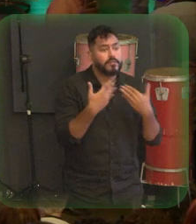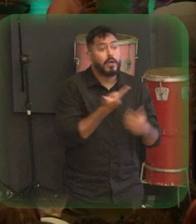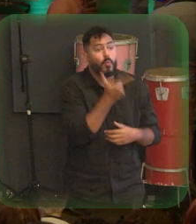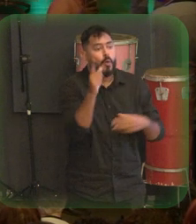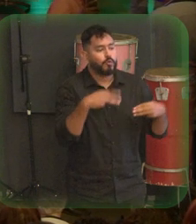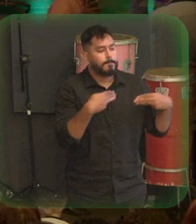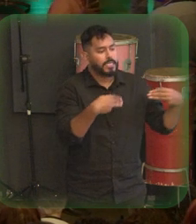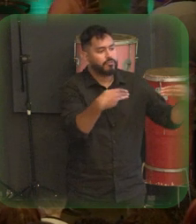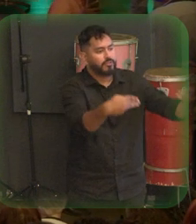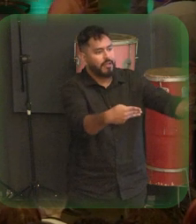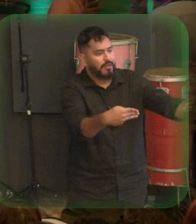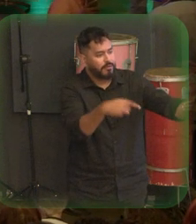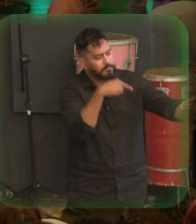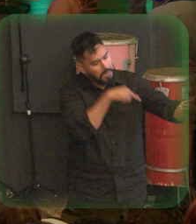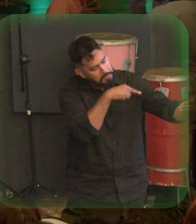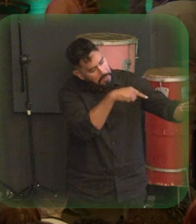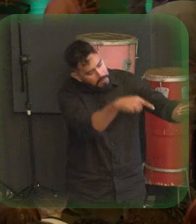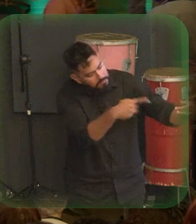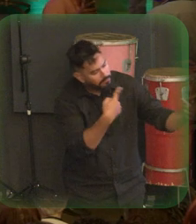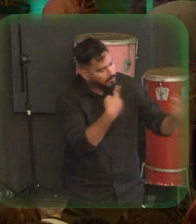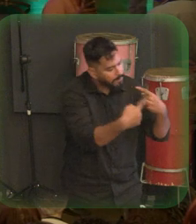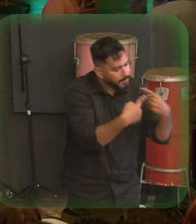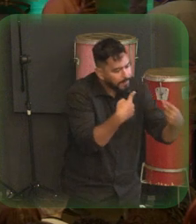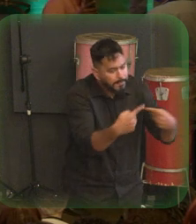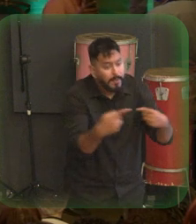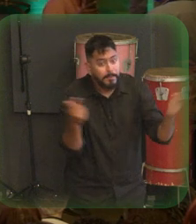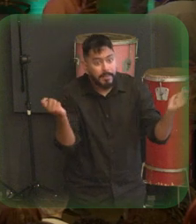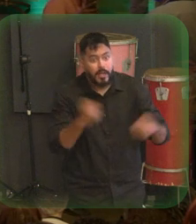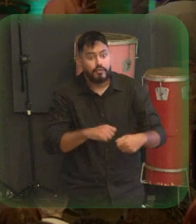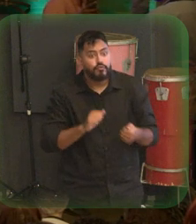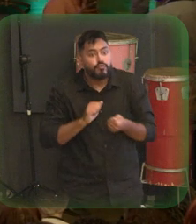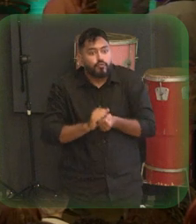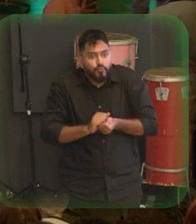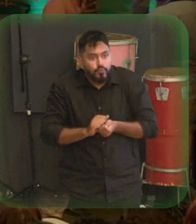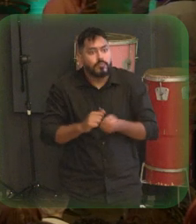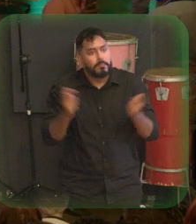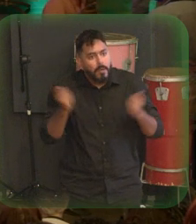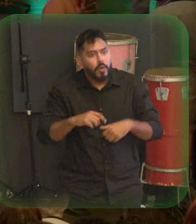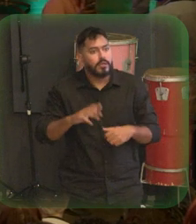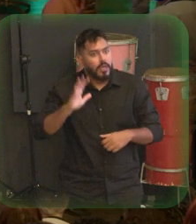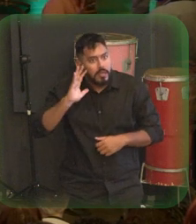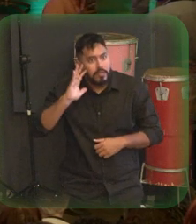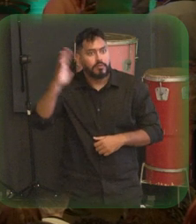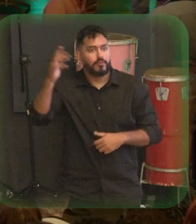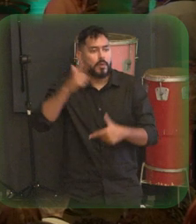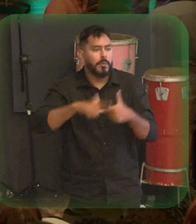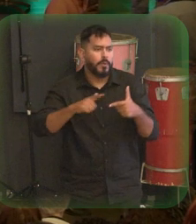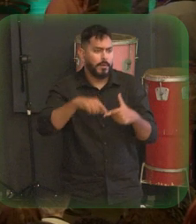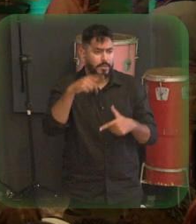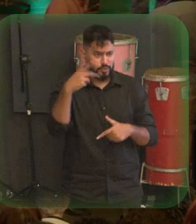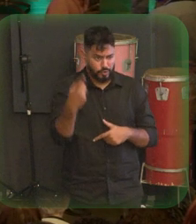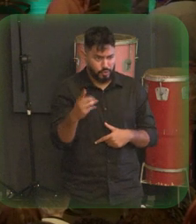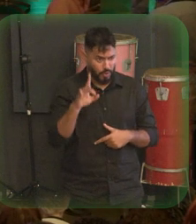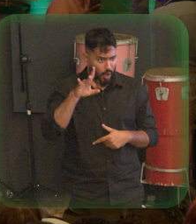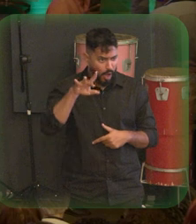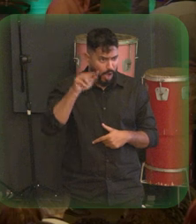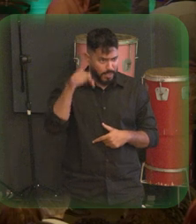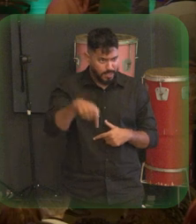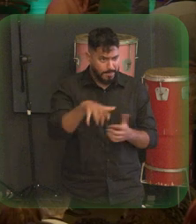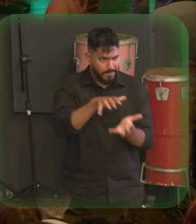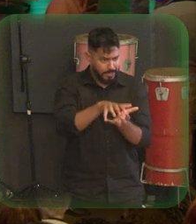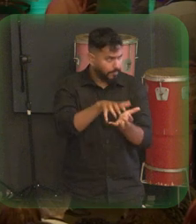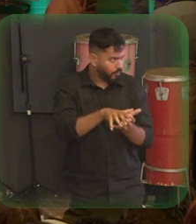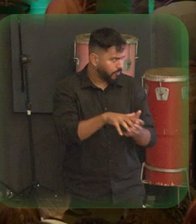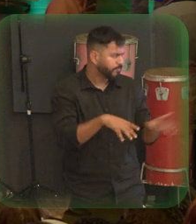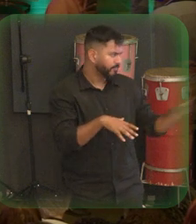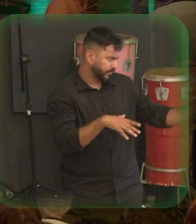que juntos possamos achar essa solução para esse problema que é tão grave, que é um problema de Pernambuco? Não. É um problema, eu vim aqui para dizer